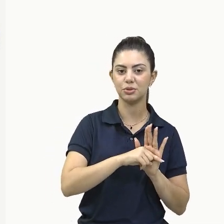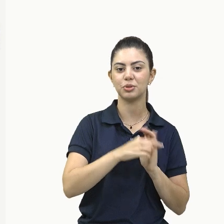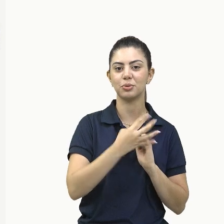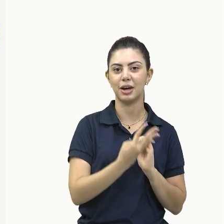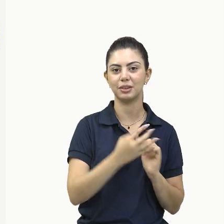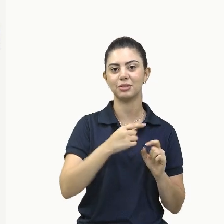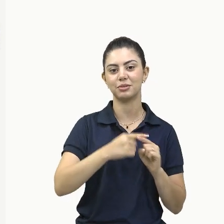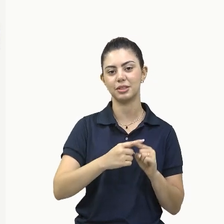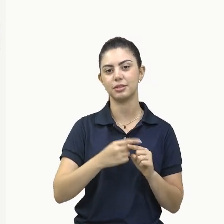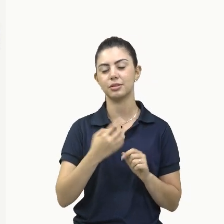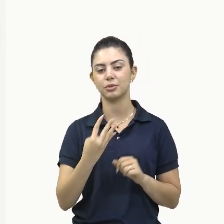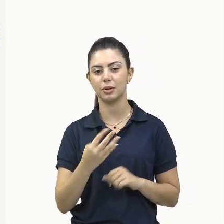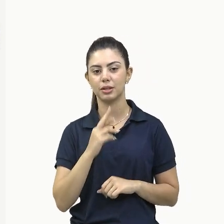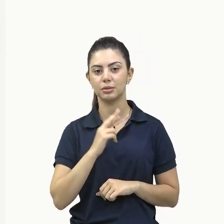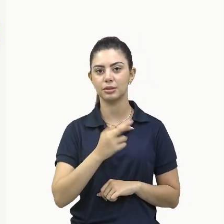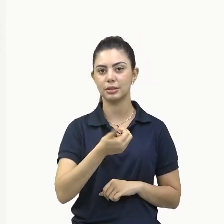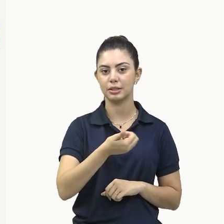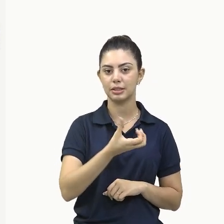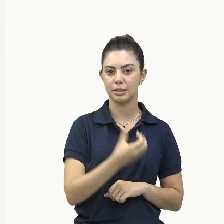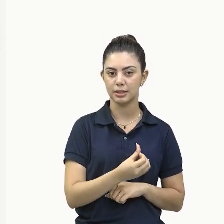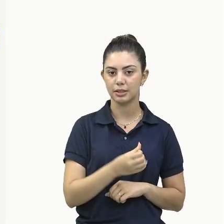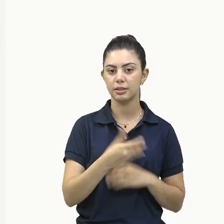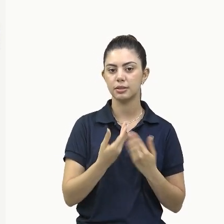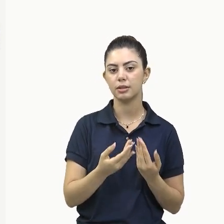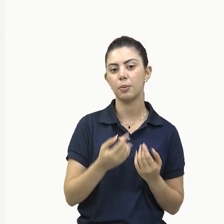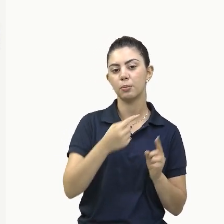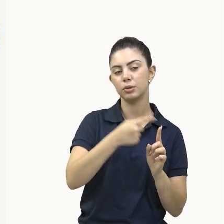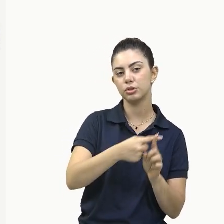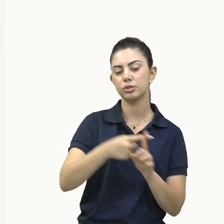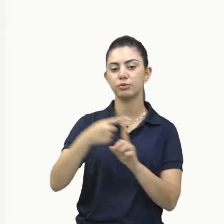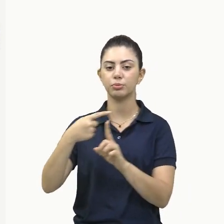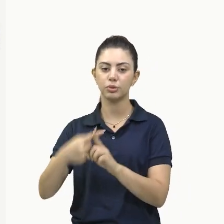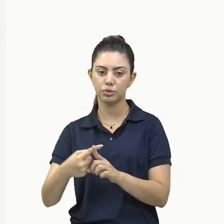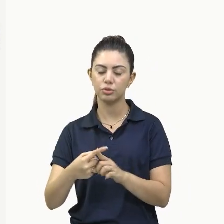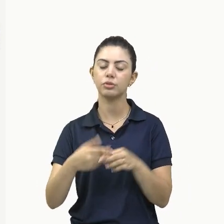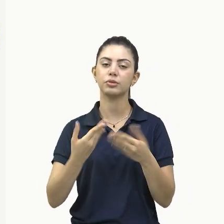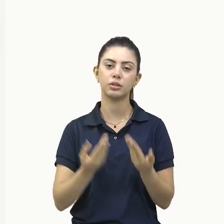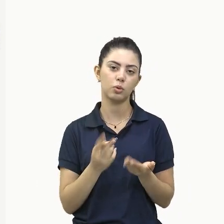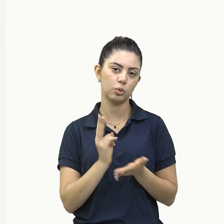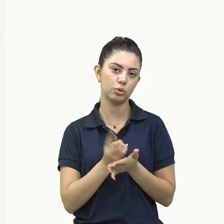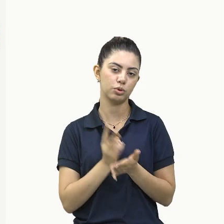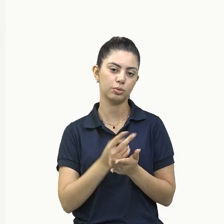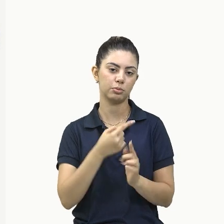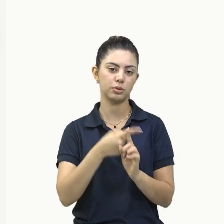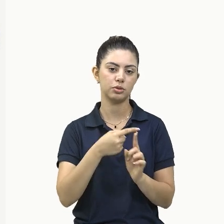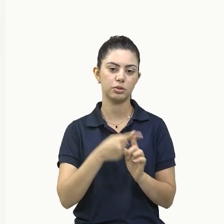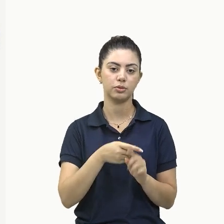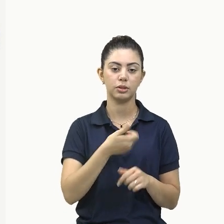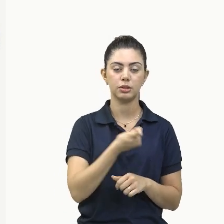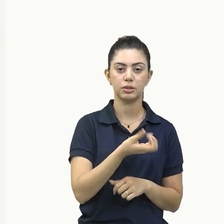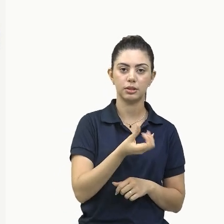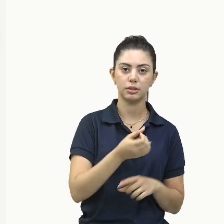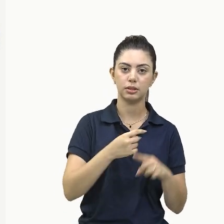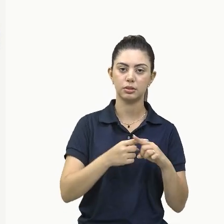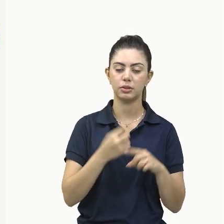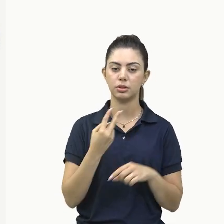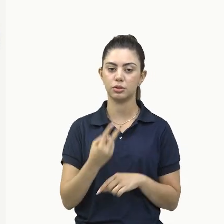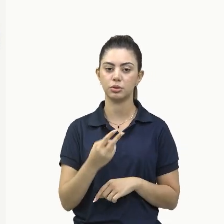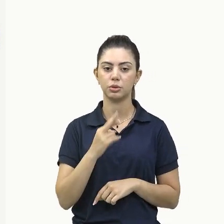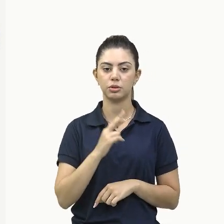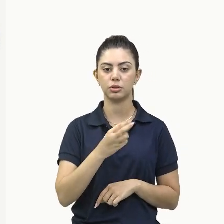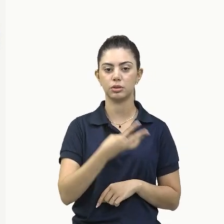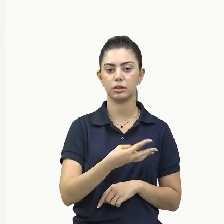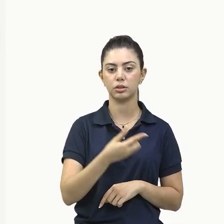16. Aqui, né, os dois são positivos, o produto será positivo. 16 vezes 2,